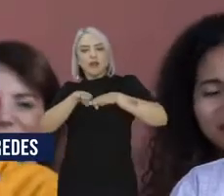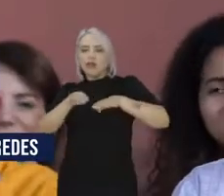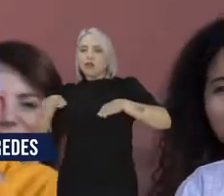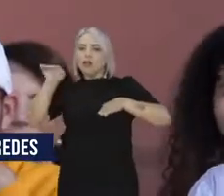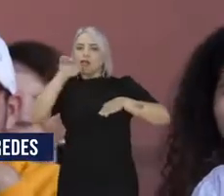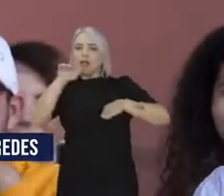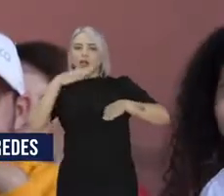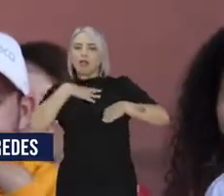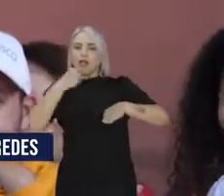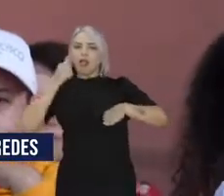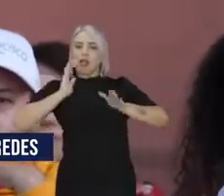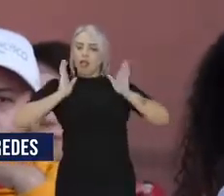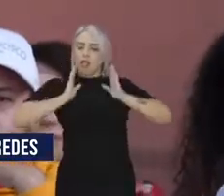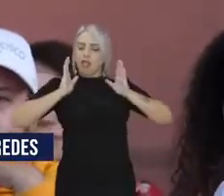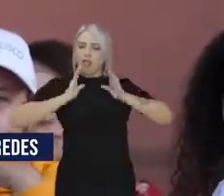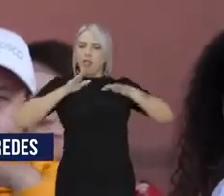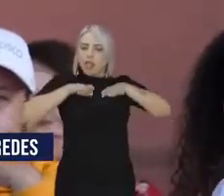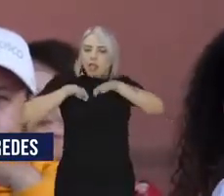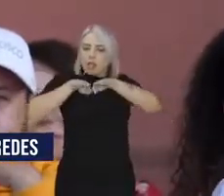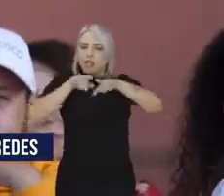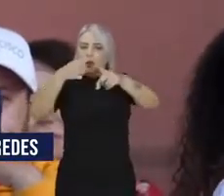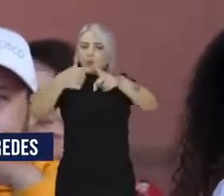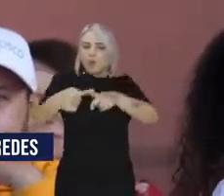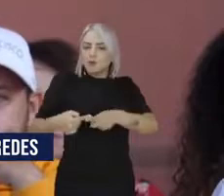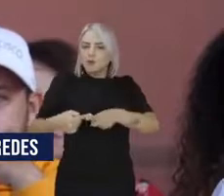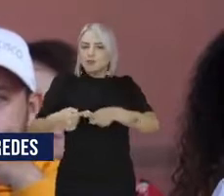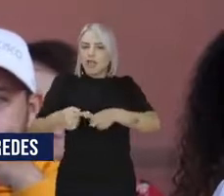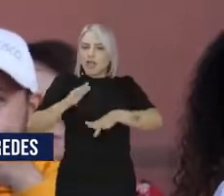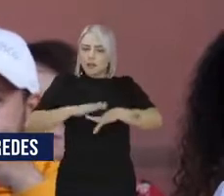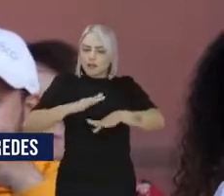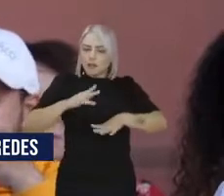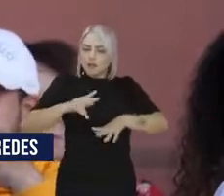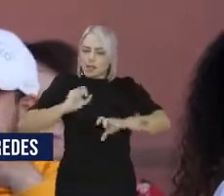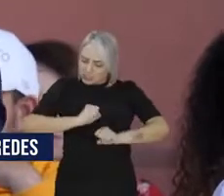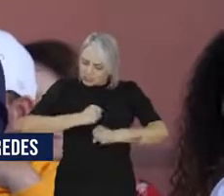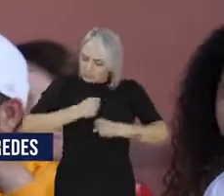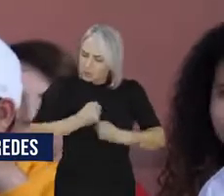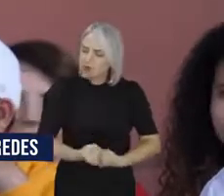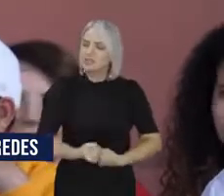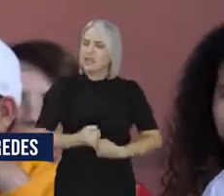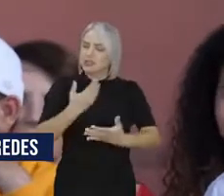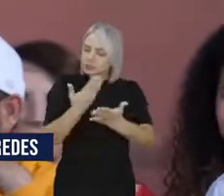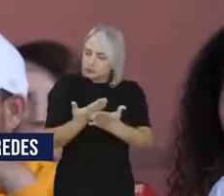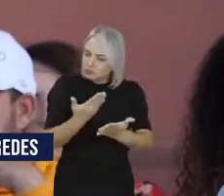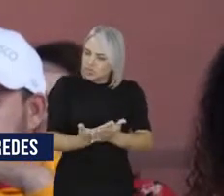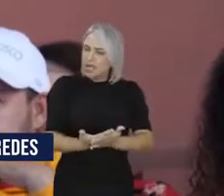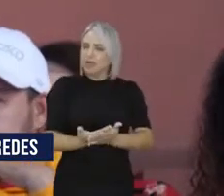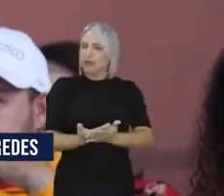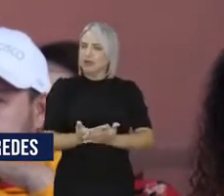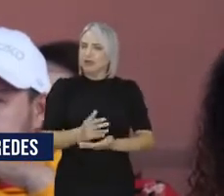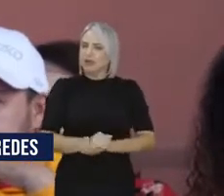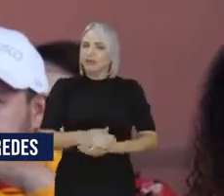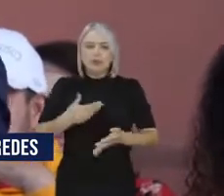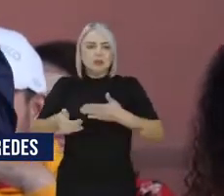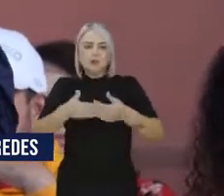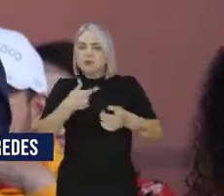vai competir quem for mais dedicado, quem for mais, quem estudar mais. E tem como qualquer outro esporte. Quem é que ganha a medalha de